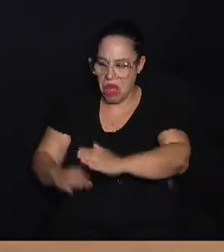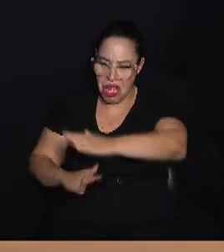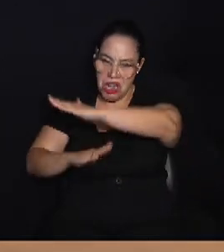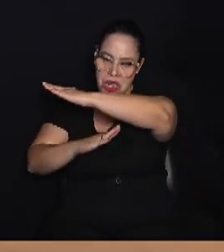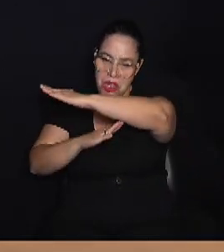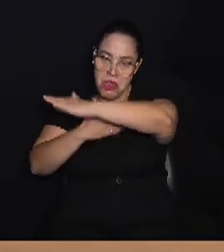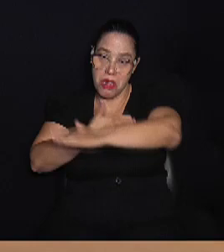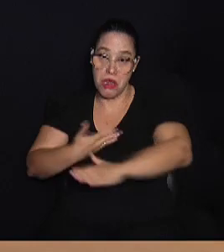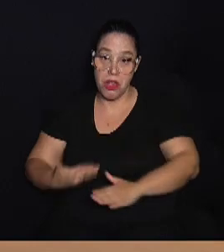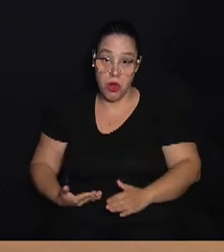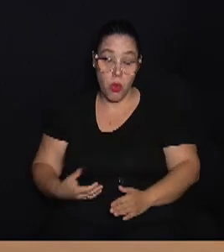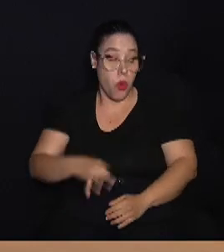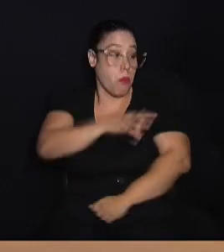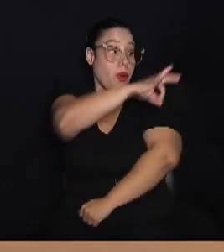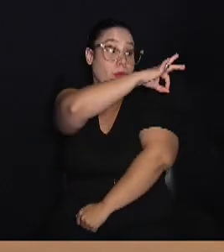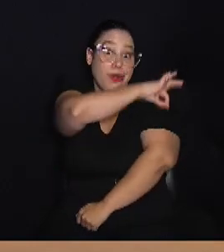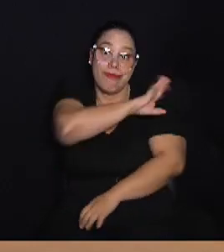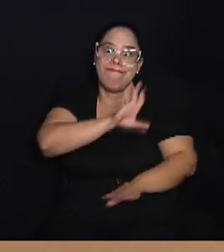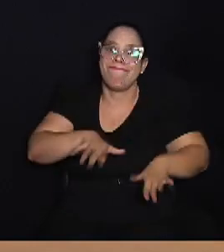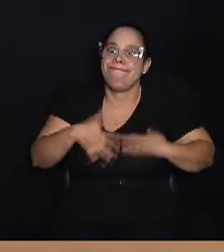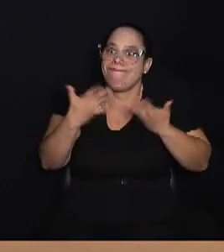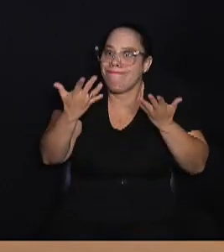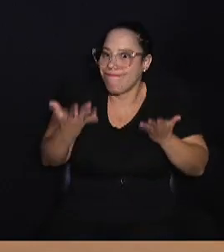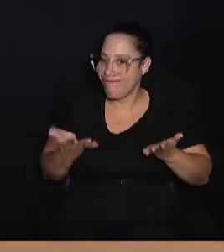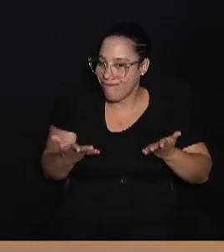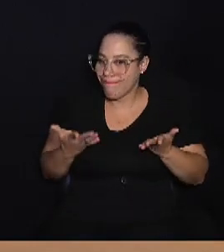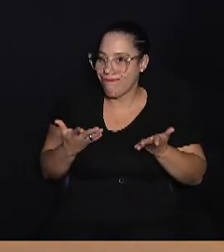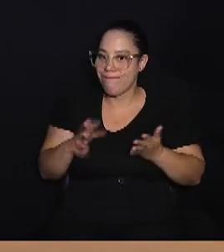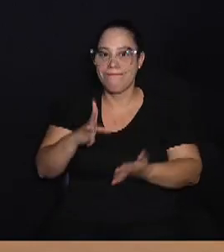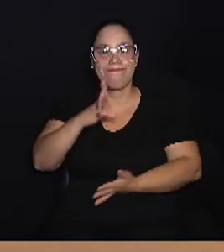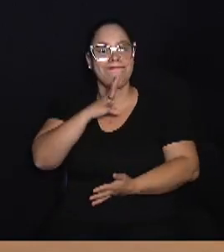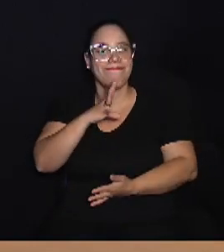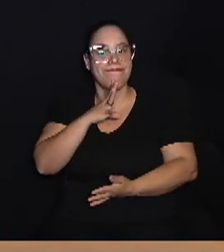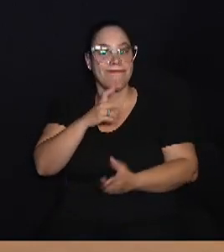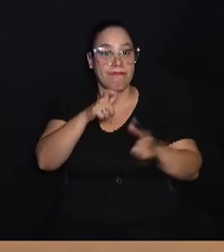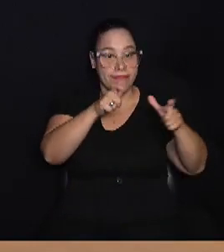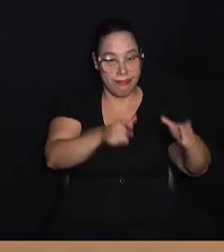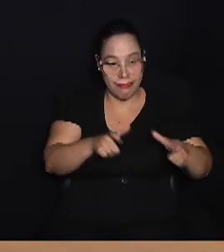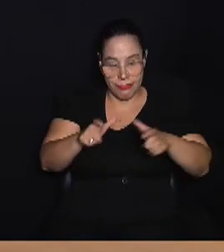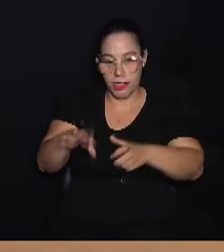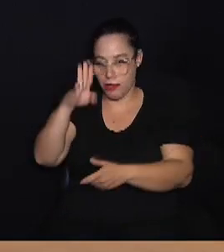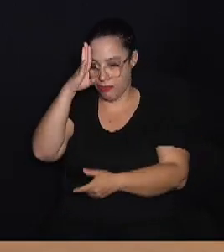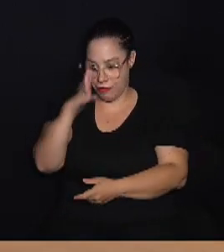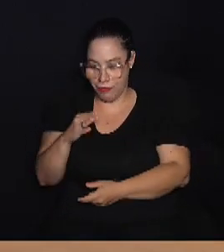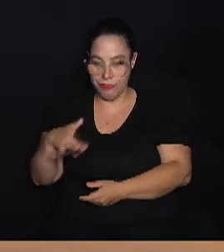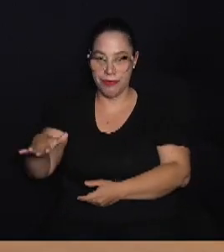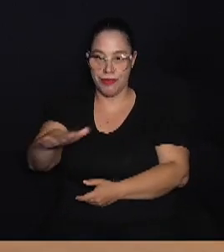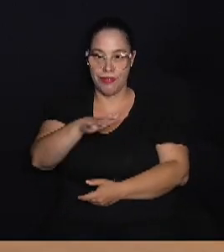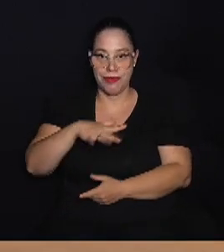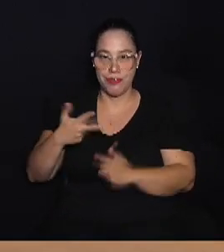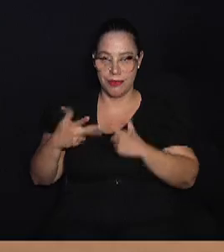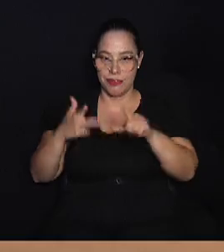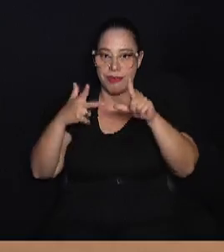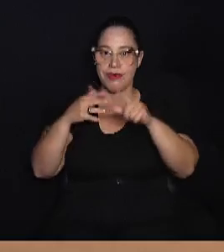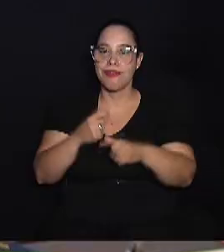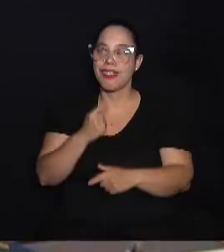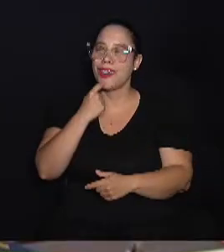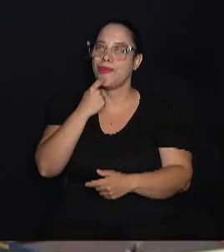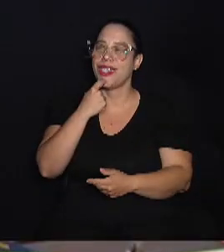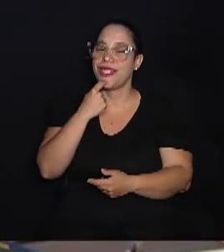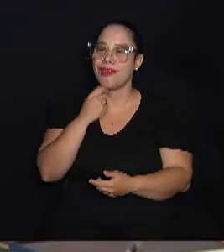Municipal e uma Prefeitura, além de conhecer as dependências principais aqui do Legislativo